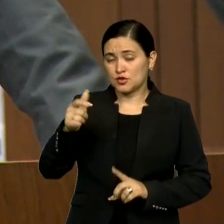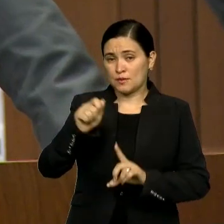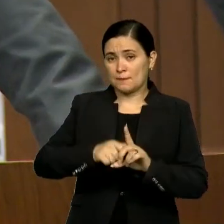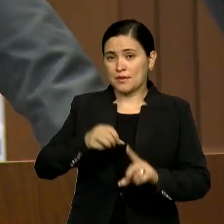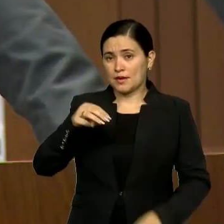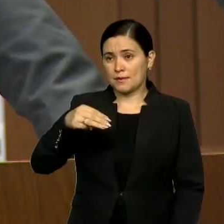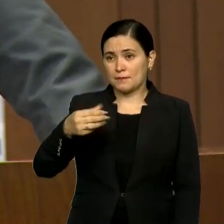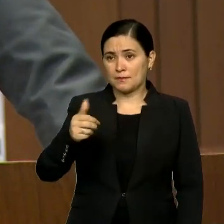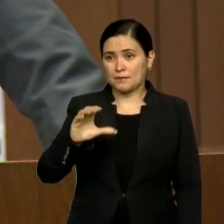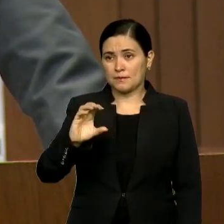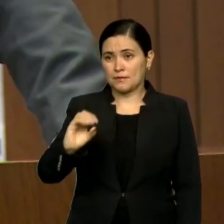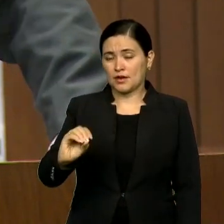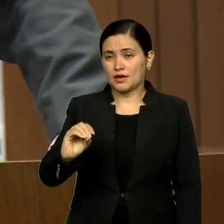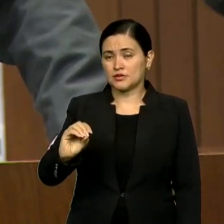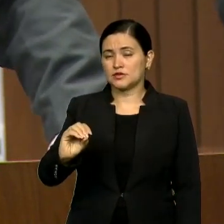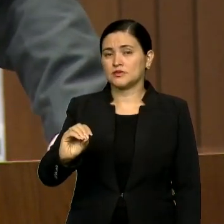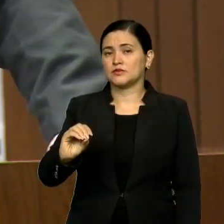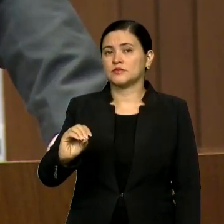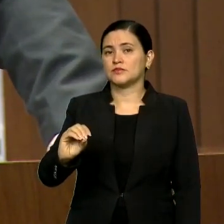comemora-se